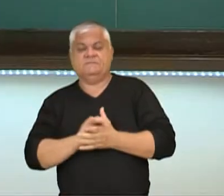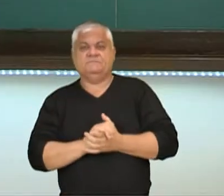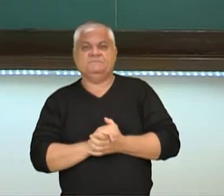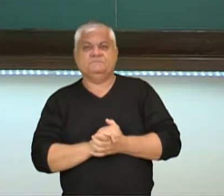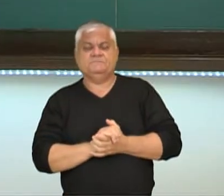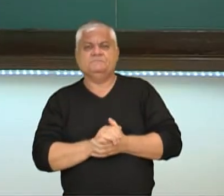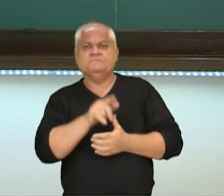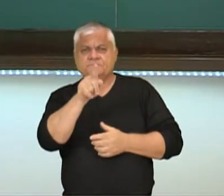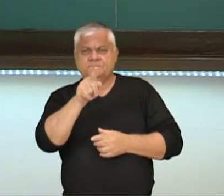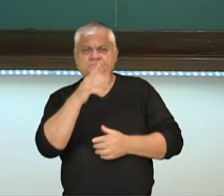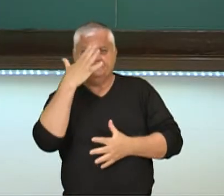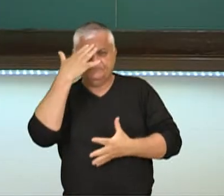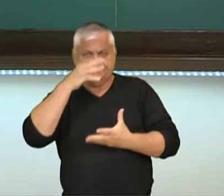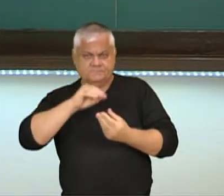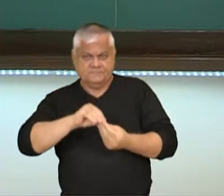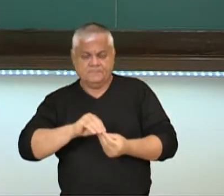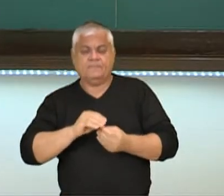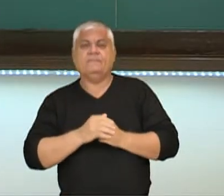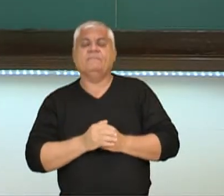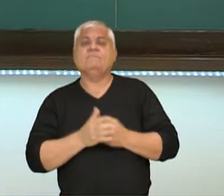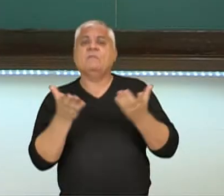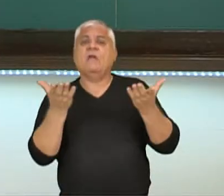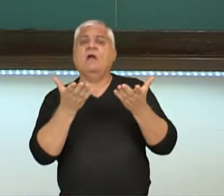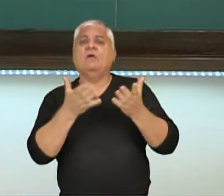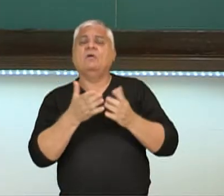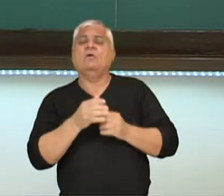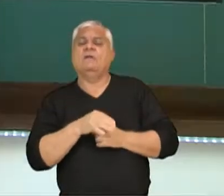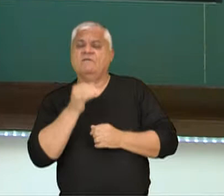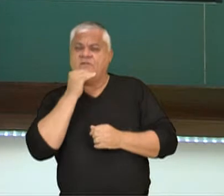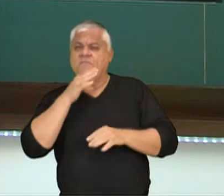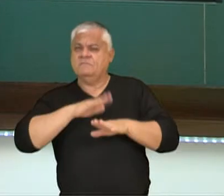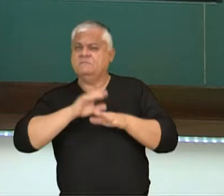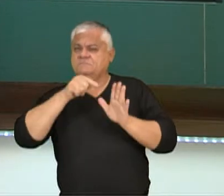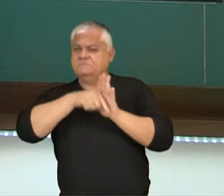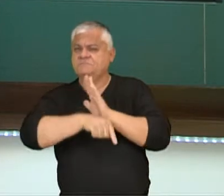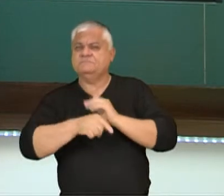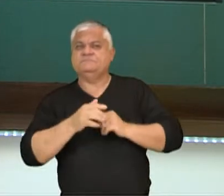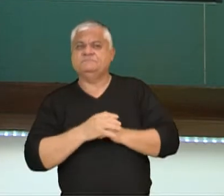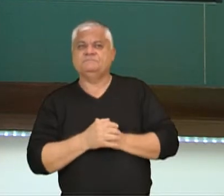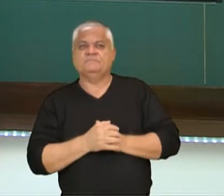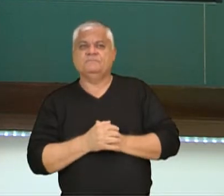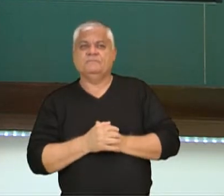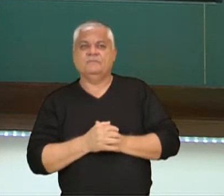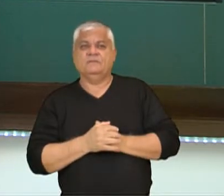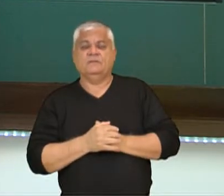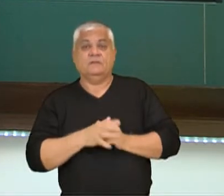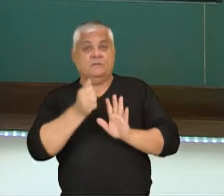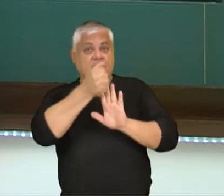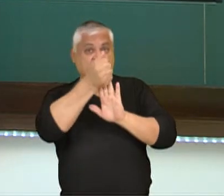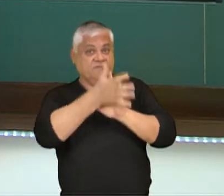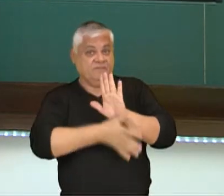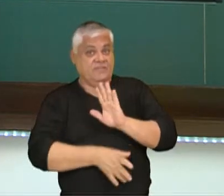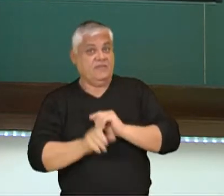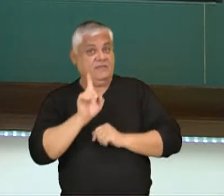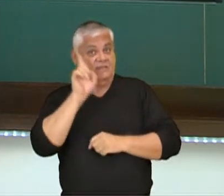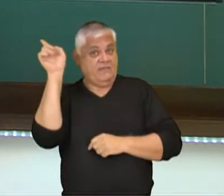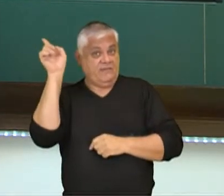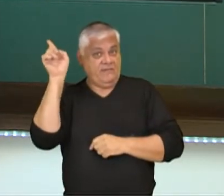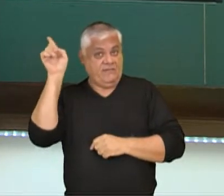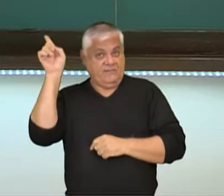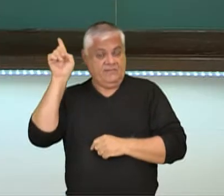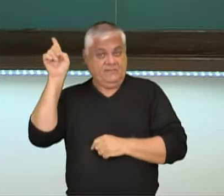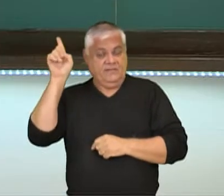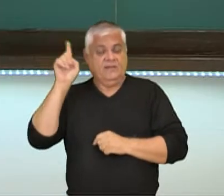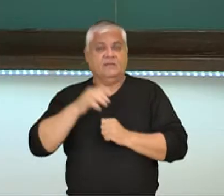Sabendo que você pegou essa ideia, vamos um pouquinho adiante? Pessoal, olha só. Aqui, na verdade,